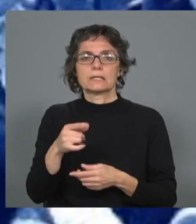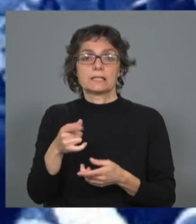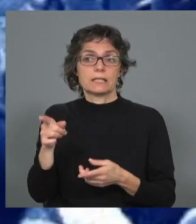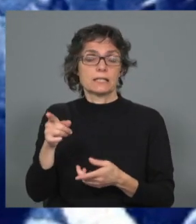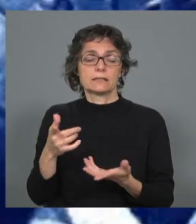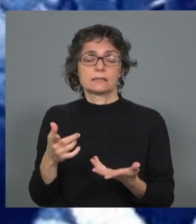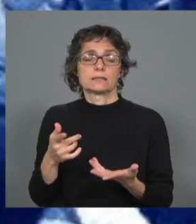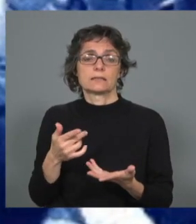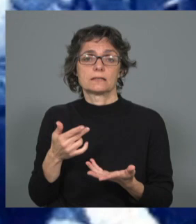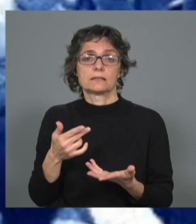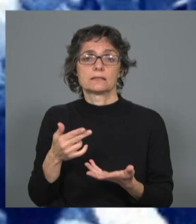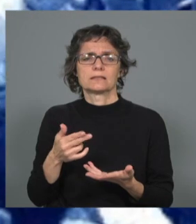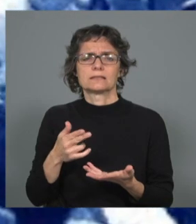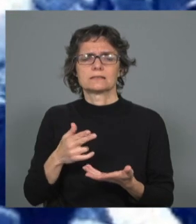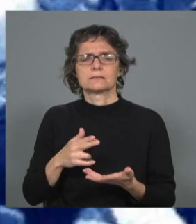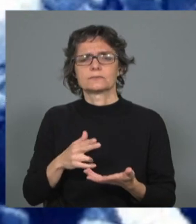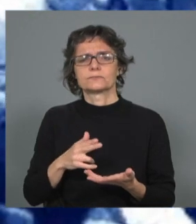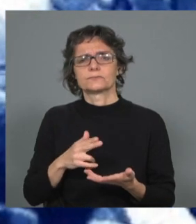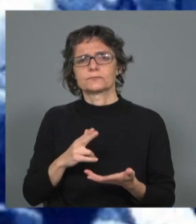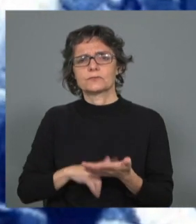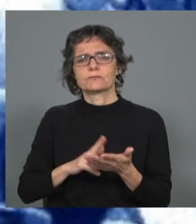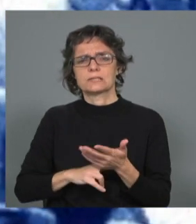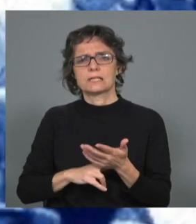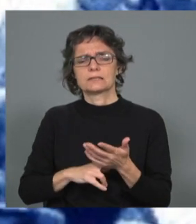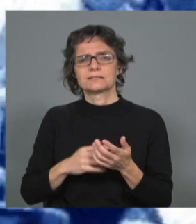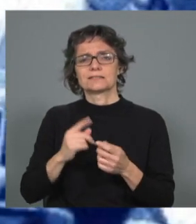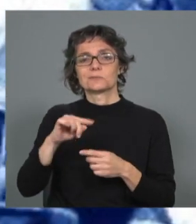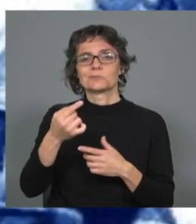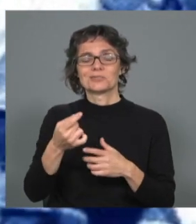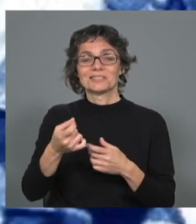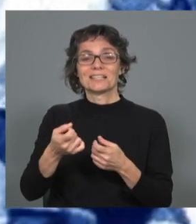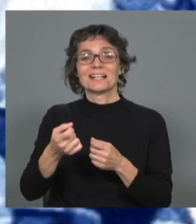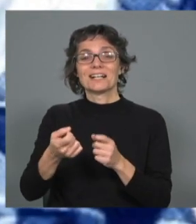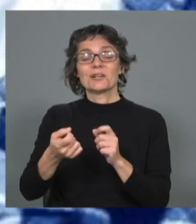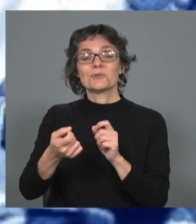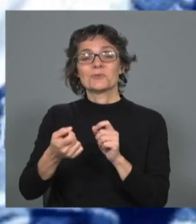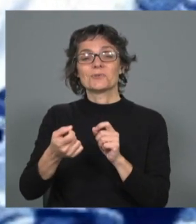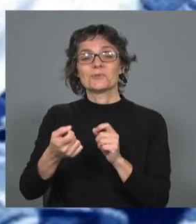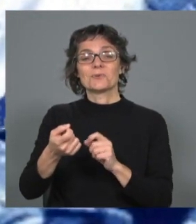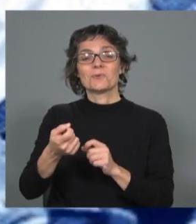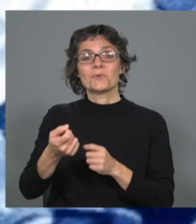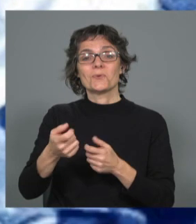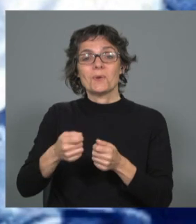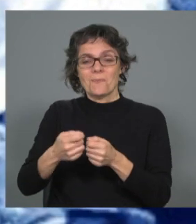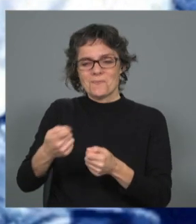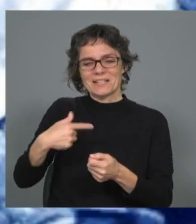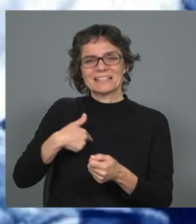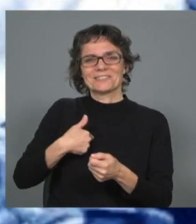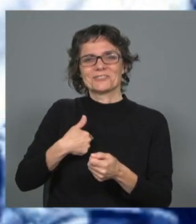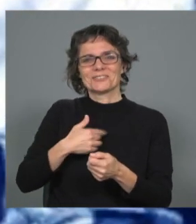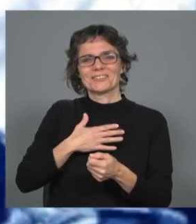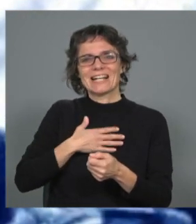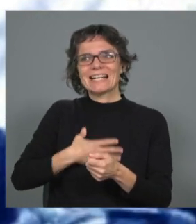ela foi e mandou-me uma mensagem profundamente comovida a agradecer a conversa que tinha tido com esse padre, a dizer que se sentia